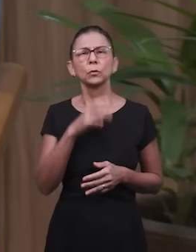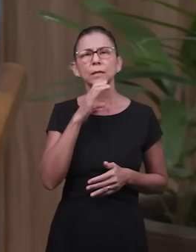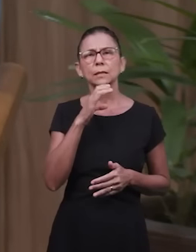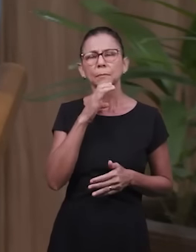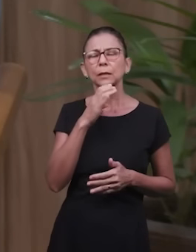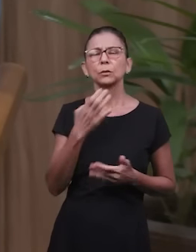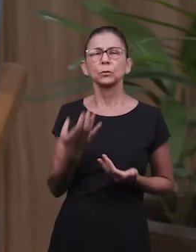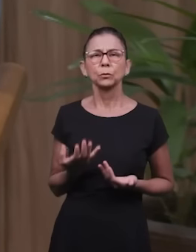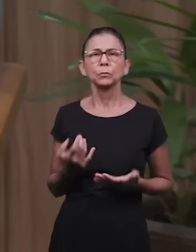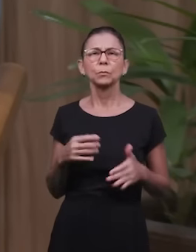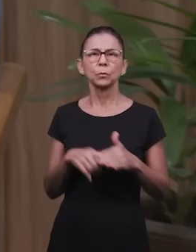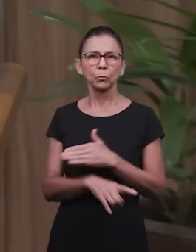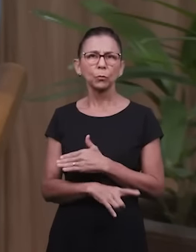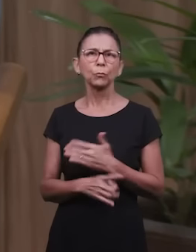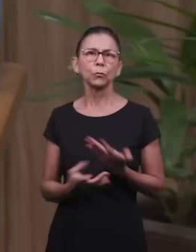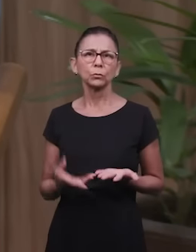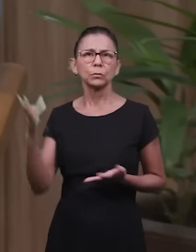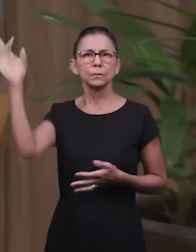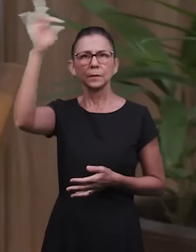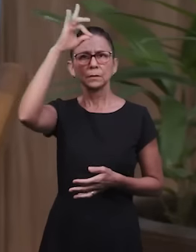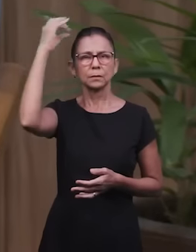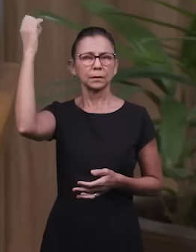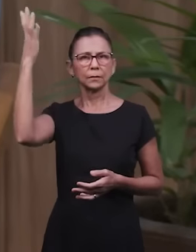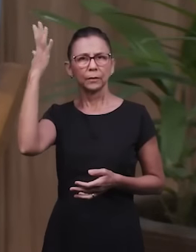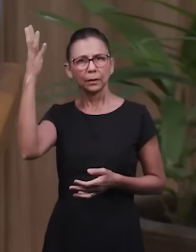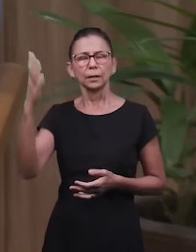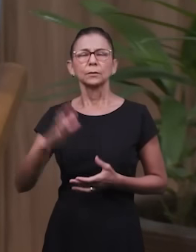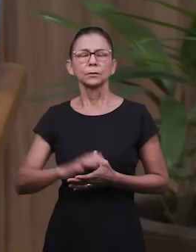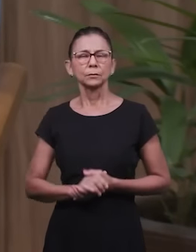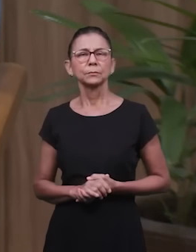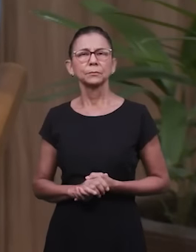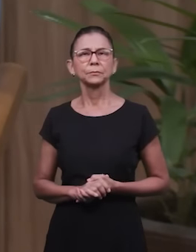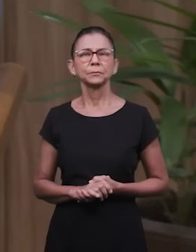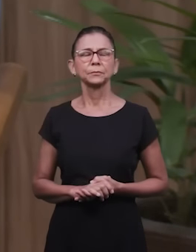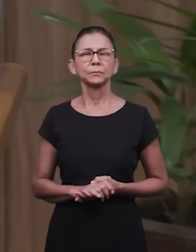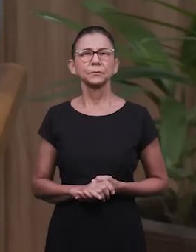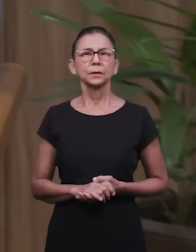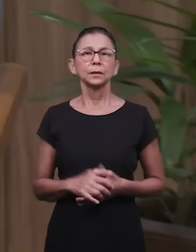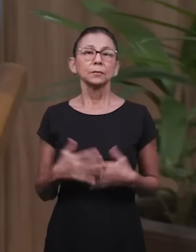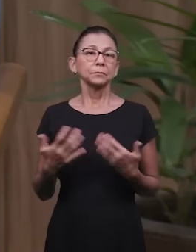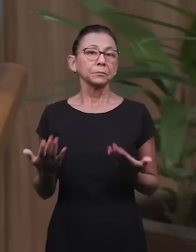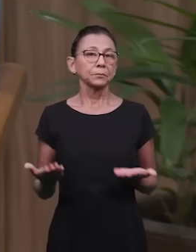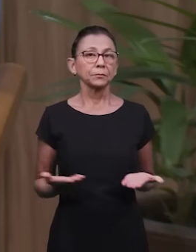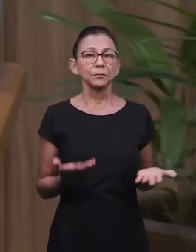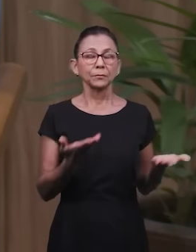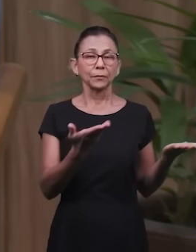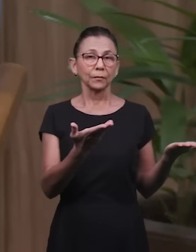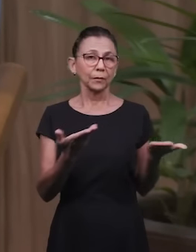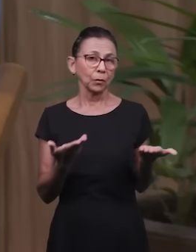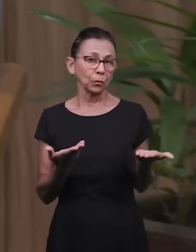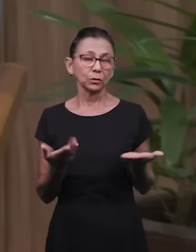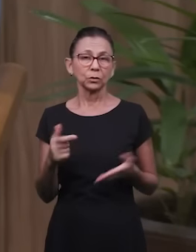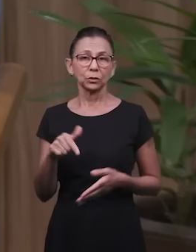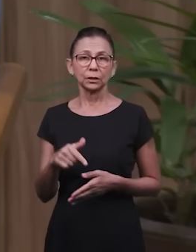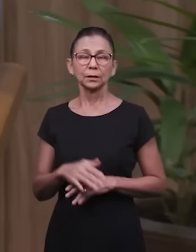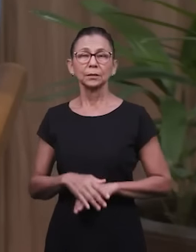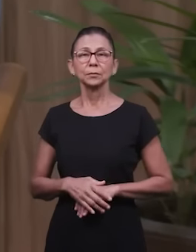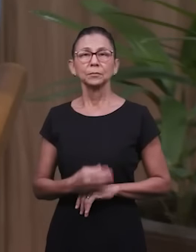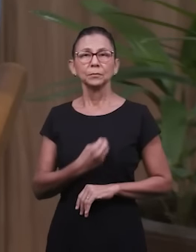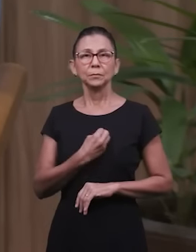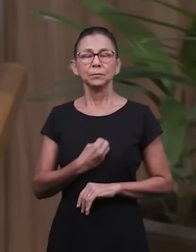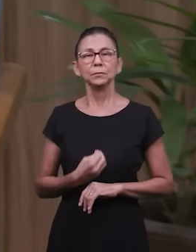daquilo que o Senhor tem orientado. O Espírito Santo de Deus tem sempre nos dado essa experiência maravilhosa. E eu estou aqui comigo hoje, pastor